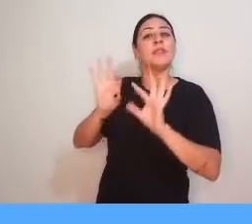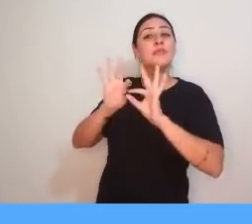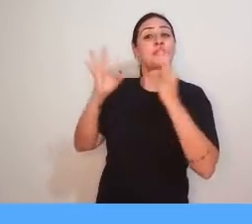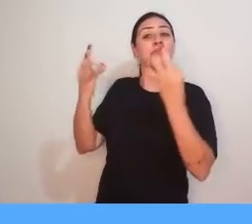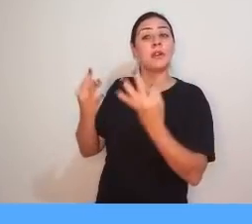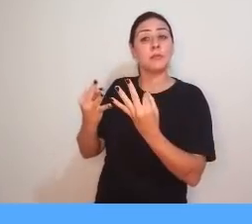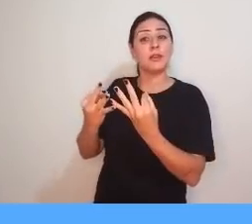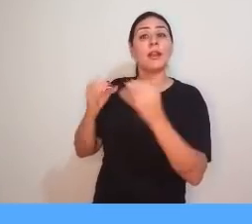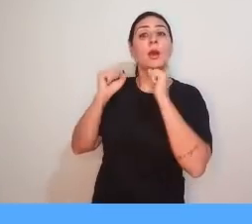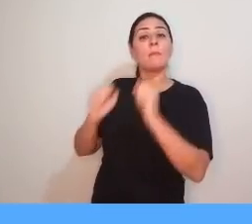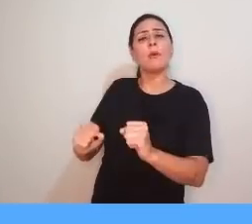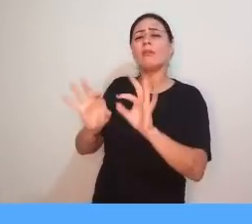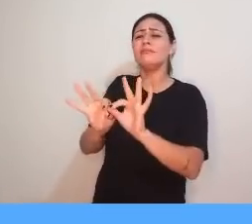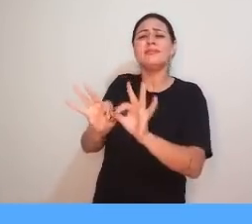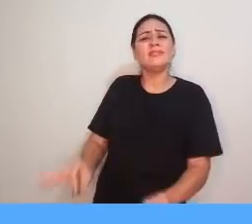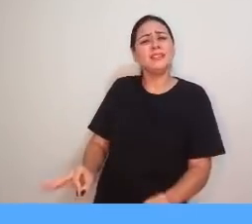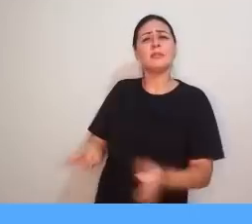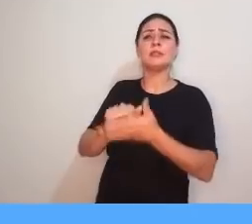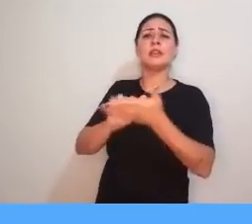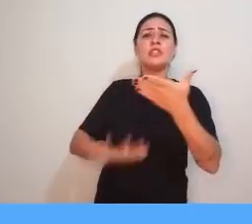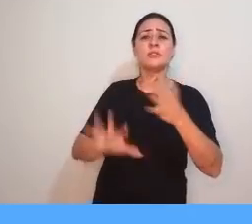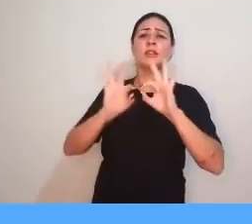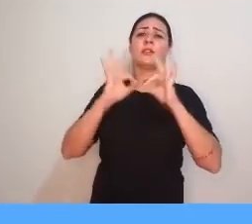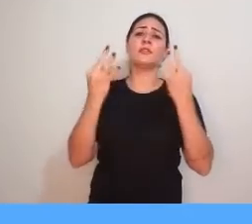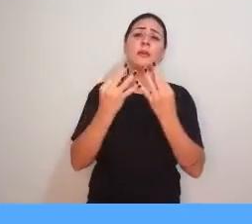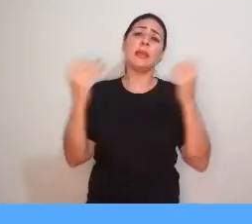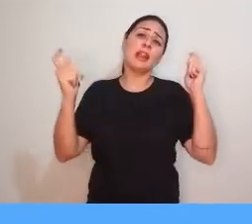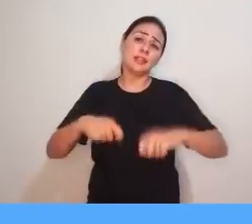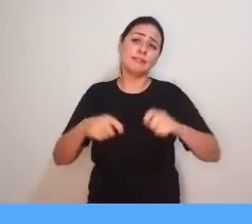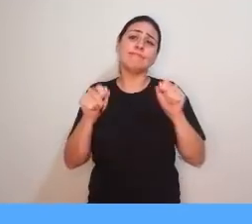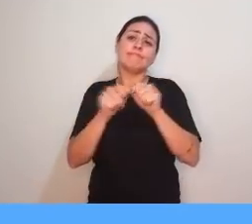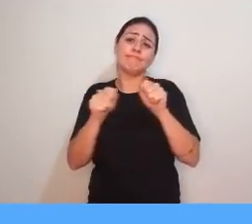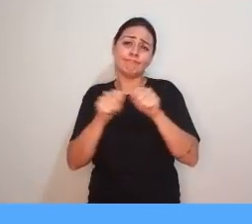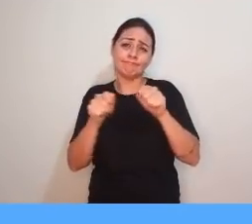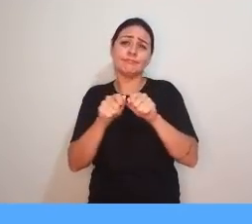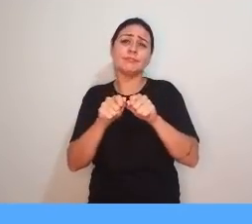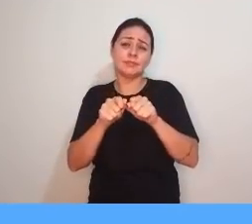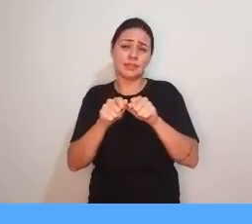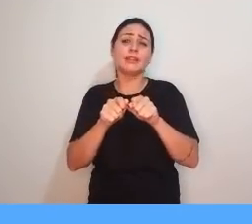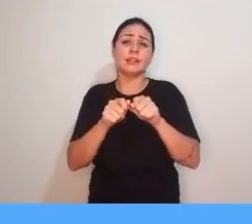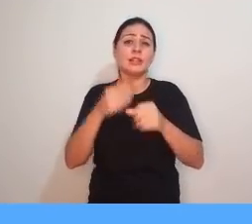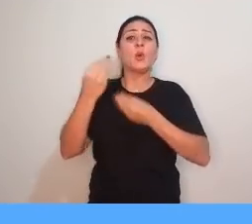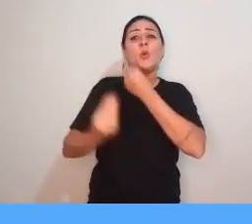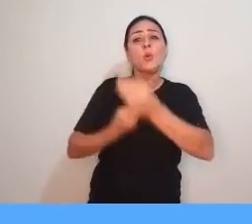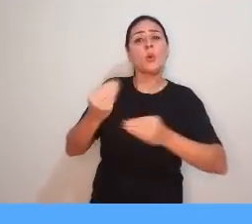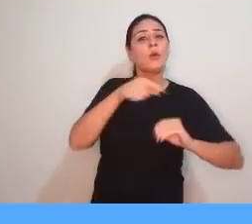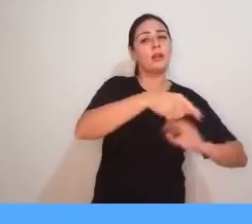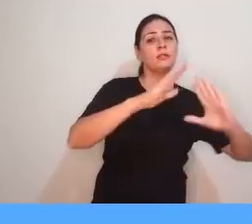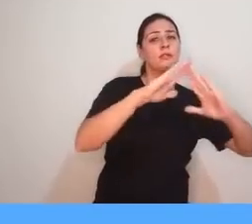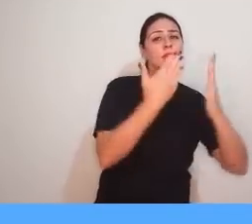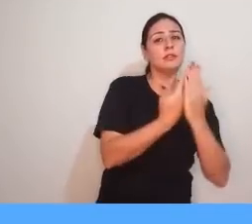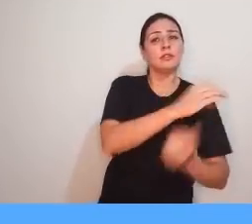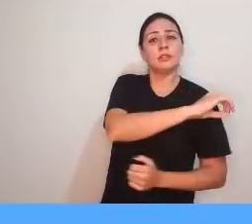simples, de atividades que a família pode fazer com essa criança, ou seja, o que ela teria ao estar lá nos cuidados do CIMEI, tá?